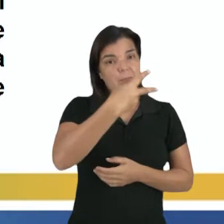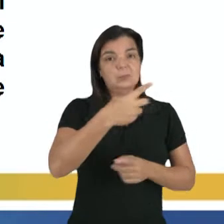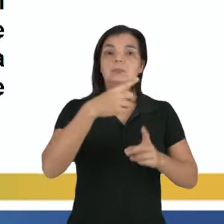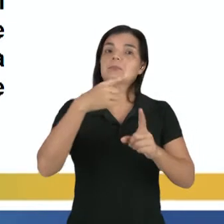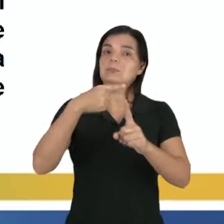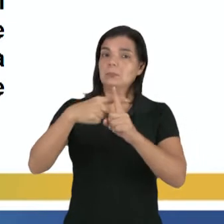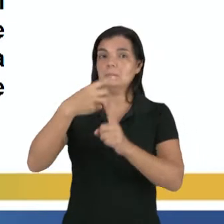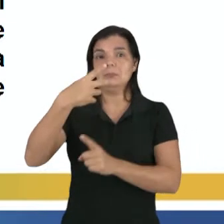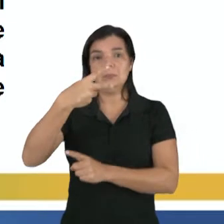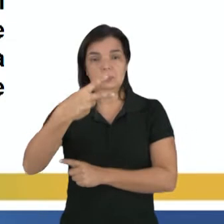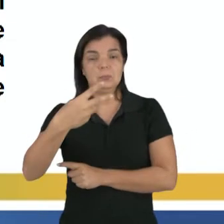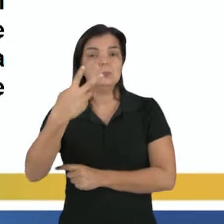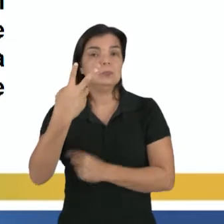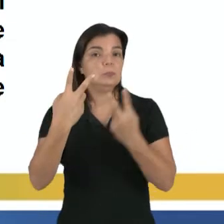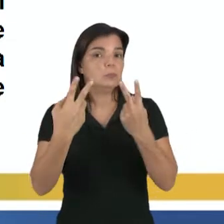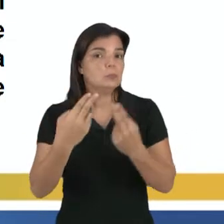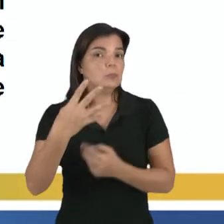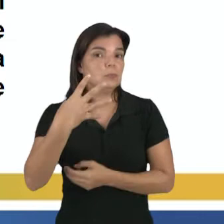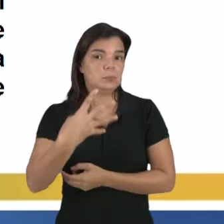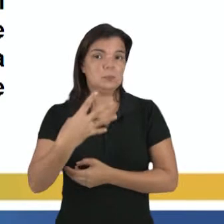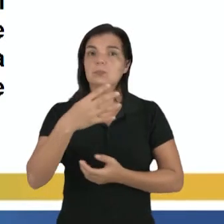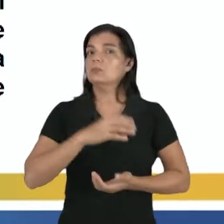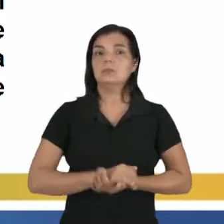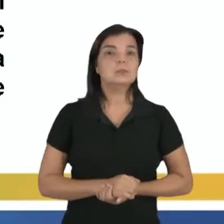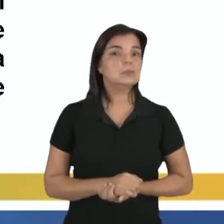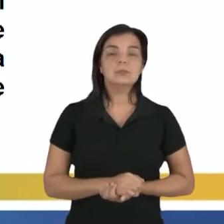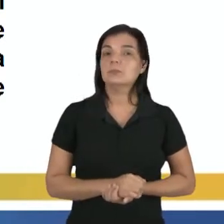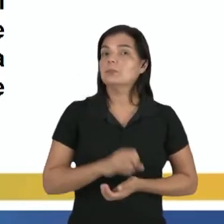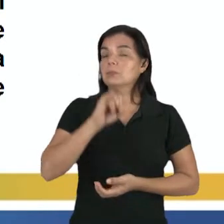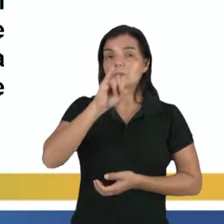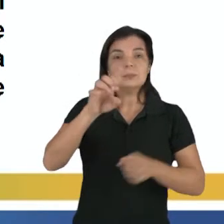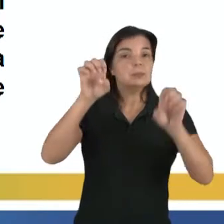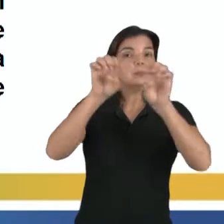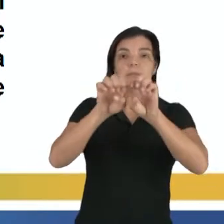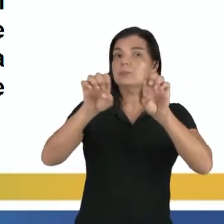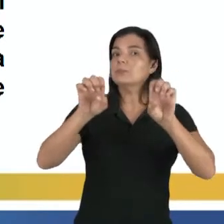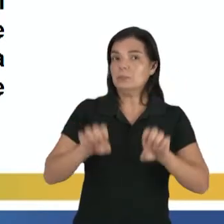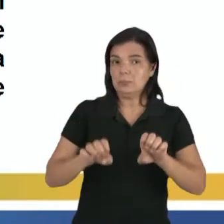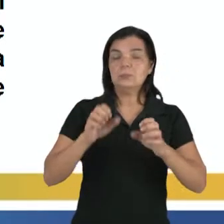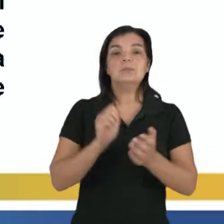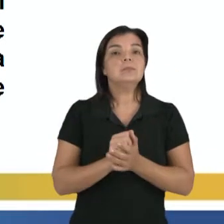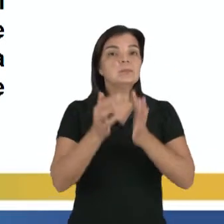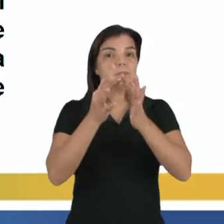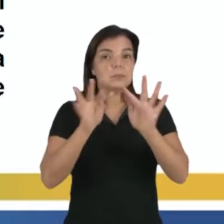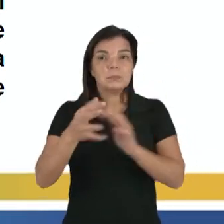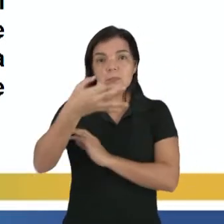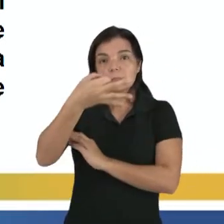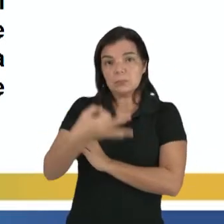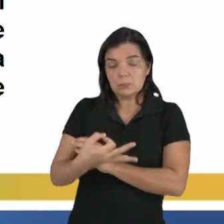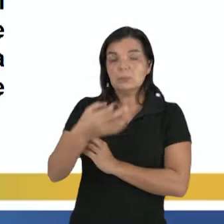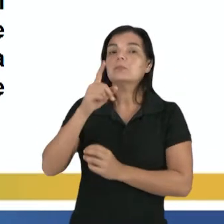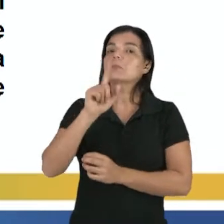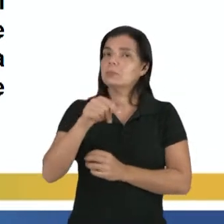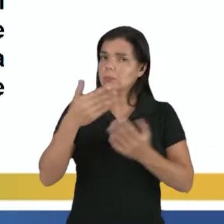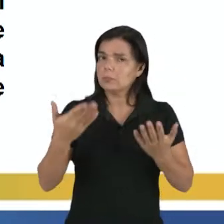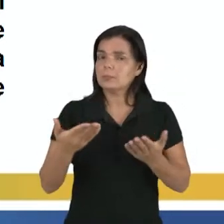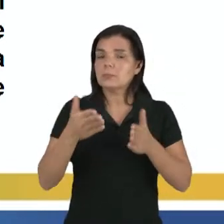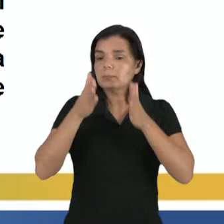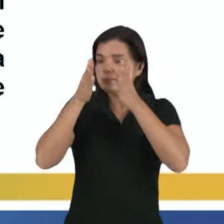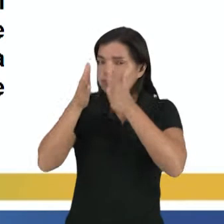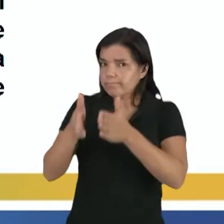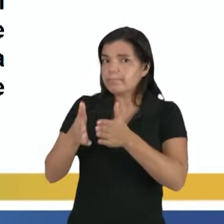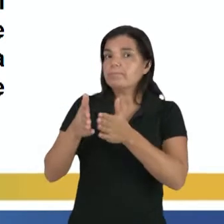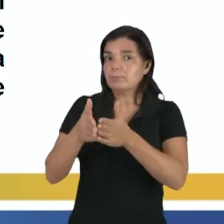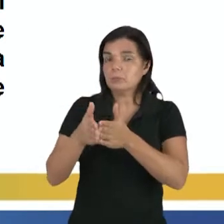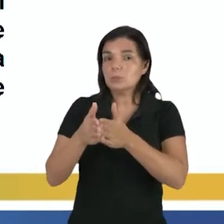2 é igual a 4. Então, se uma estrutura de uma frase é correta, ela segue em